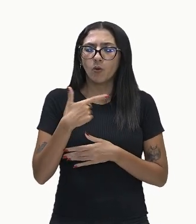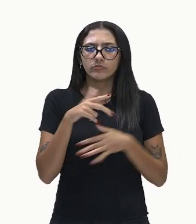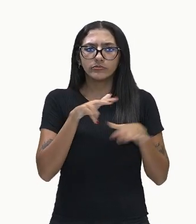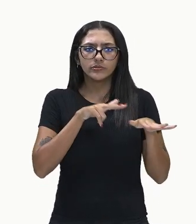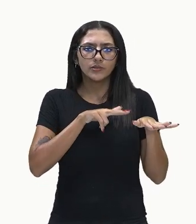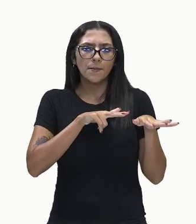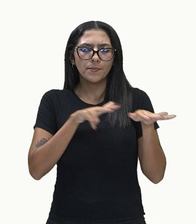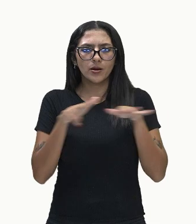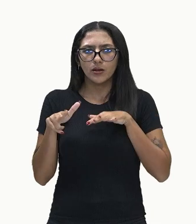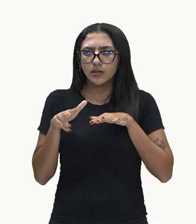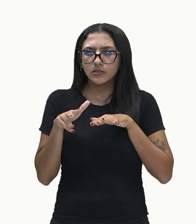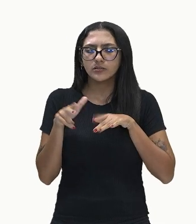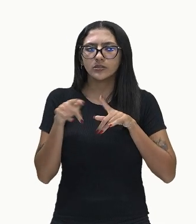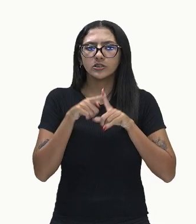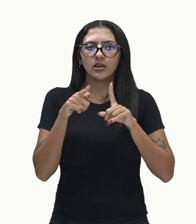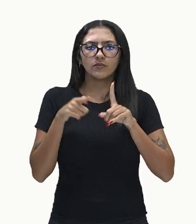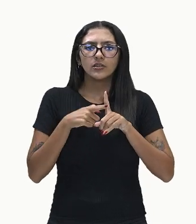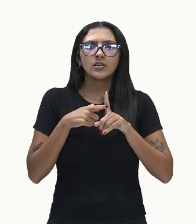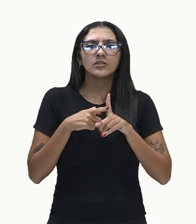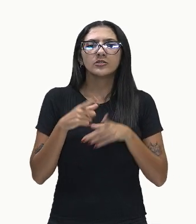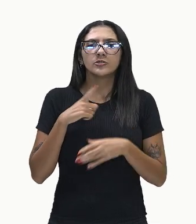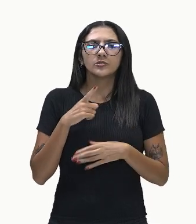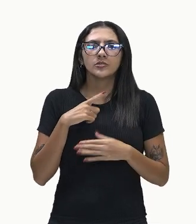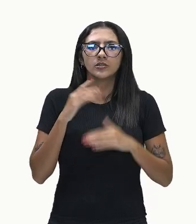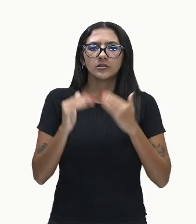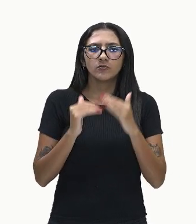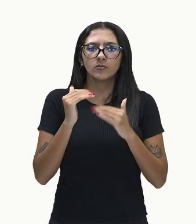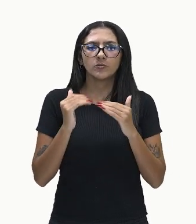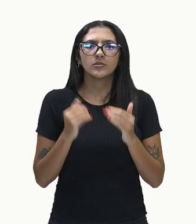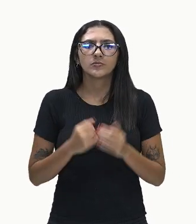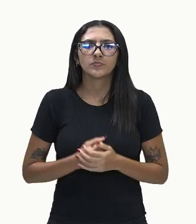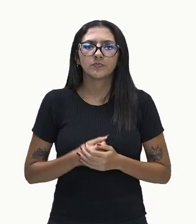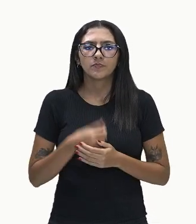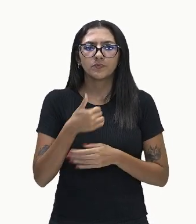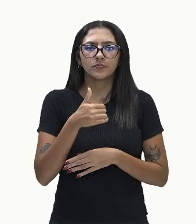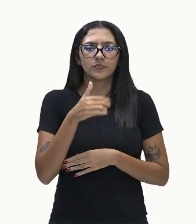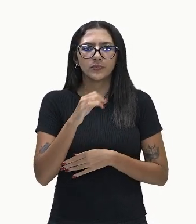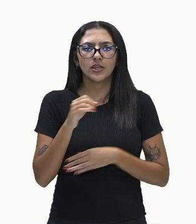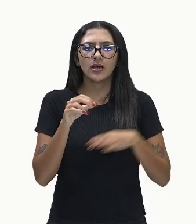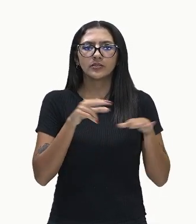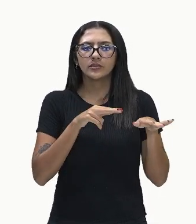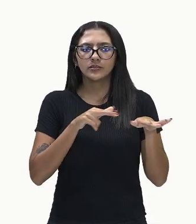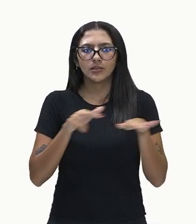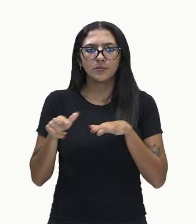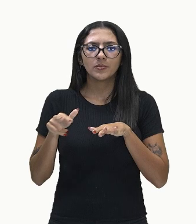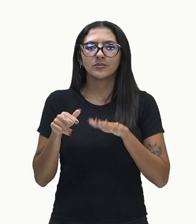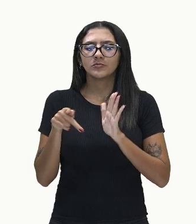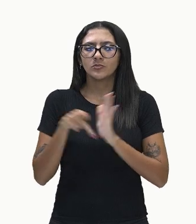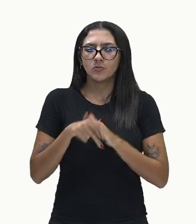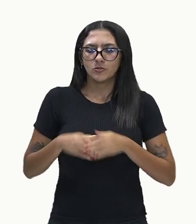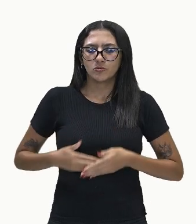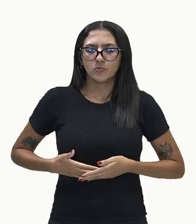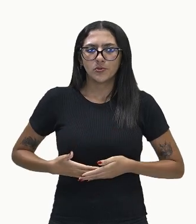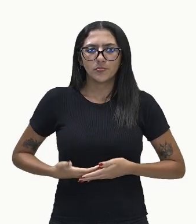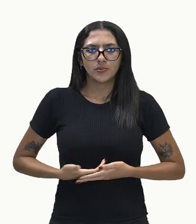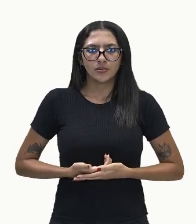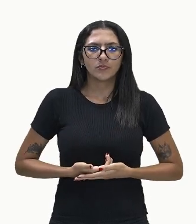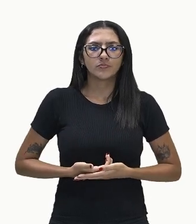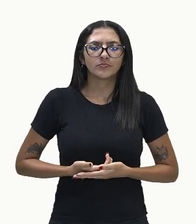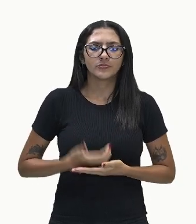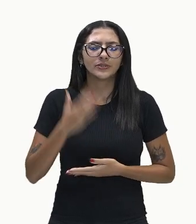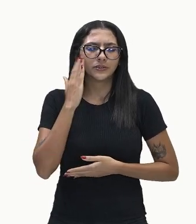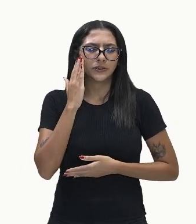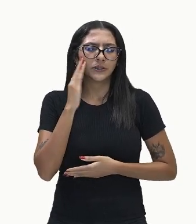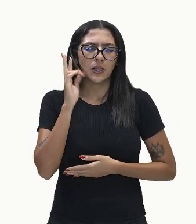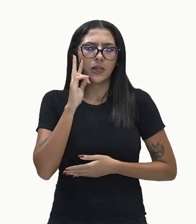de gravidez, nós temos 10 semanas de vida do embrião, porque tem ali aquele processo que